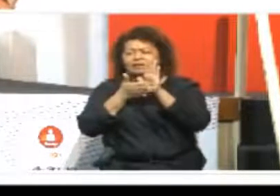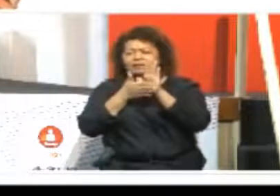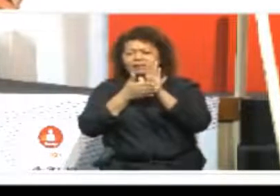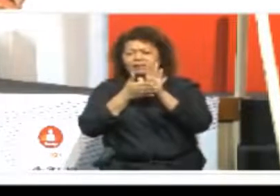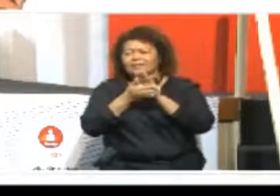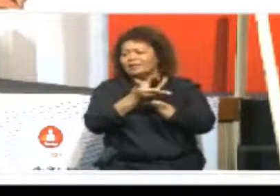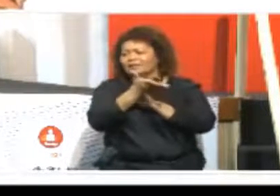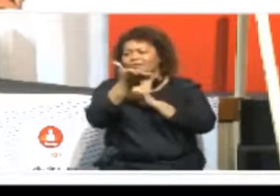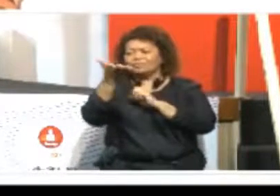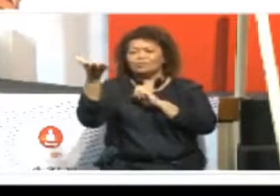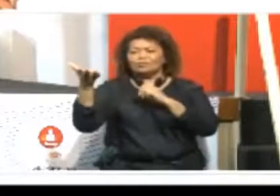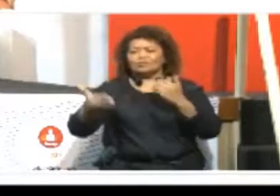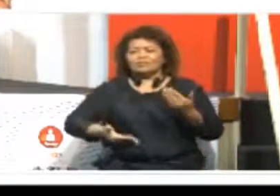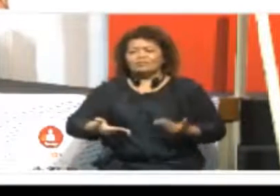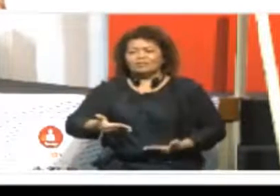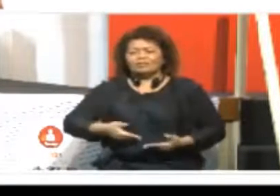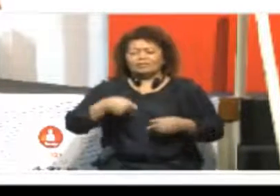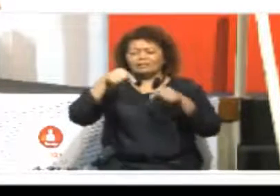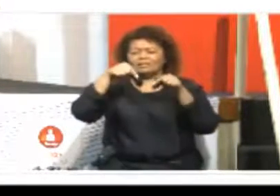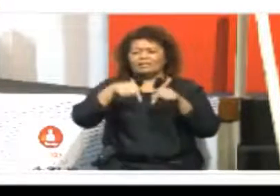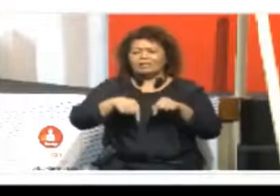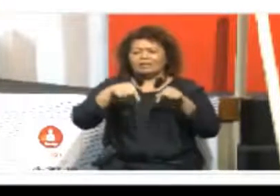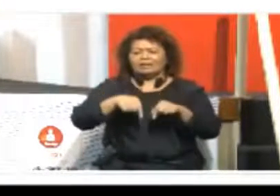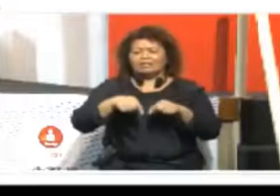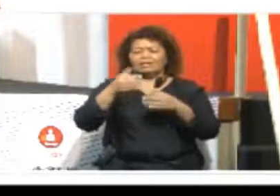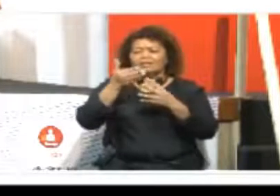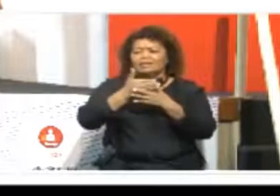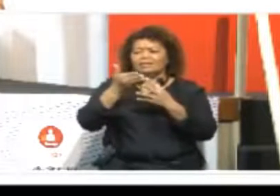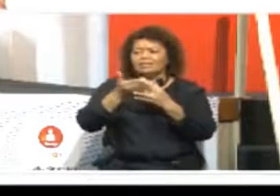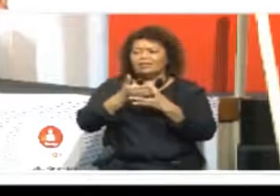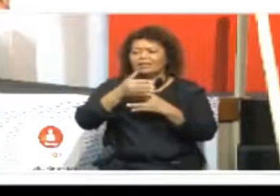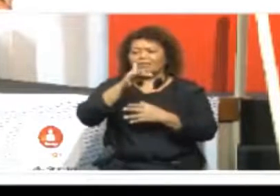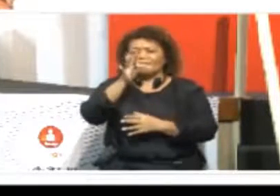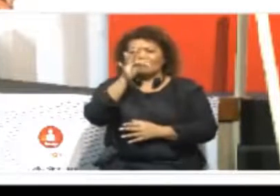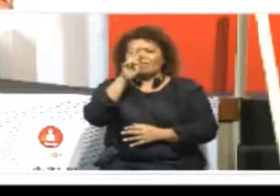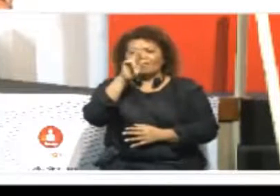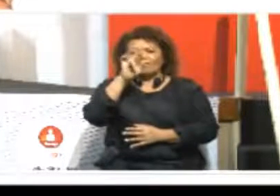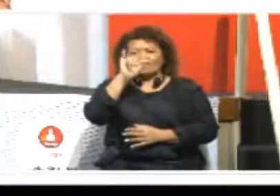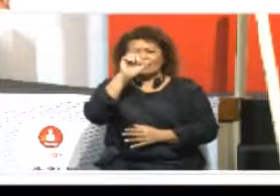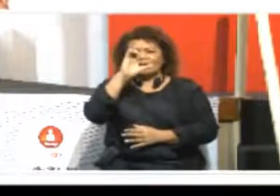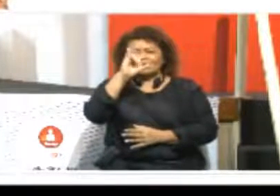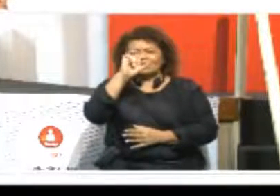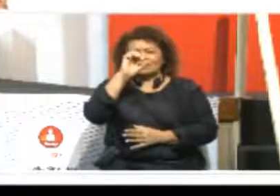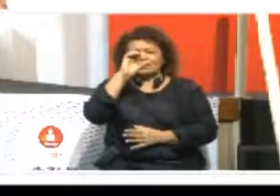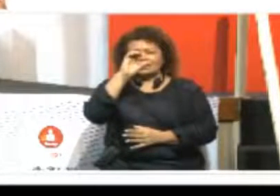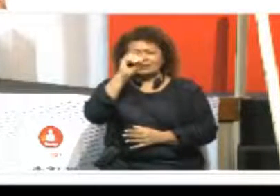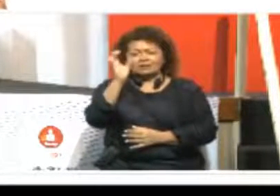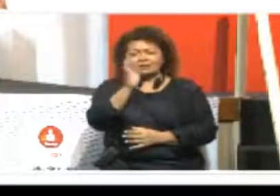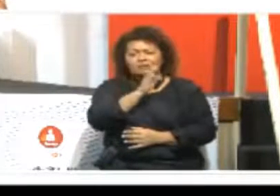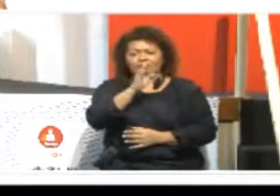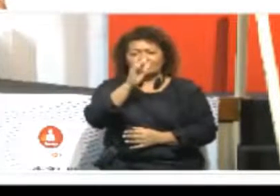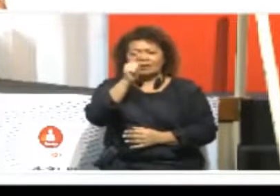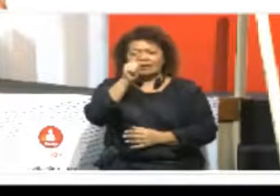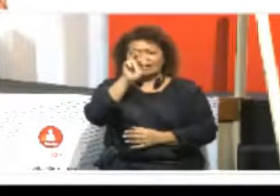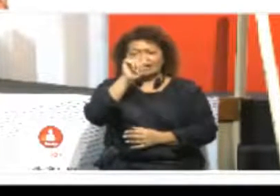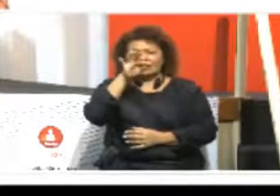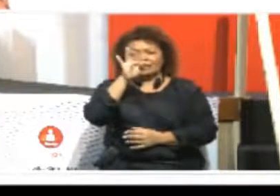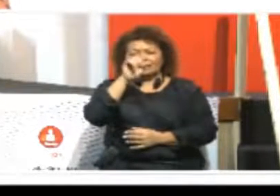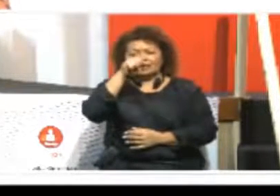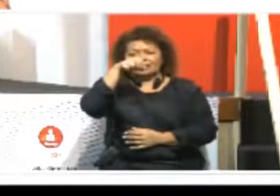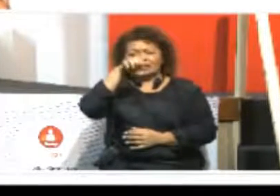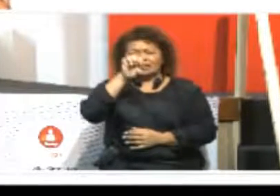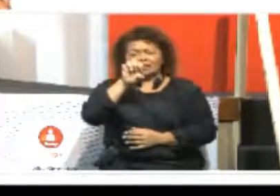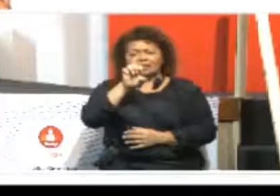casa, e dentre eles seu presidente Francisco Gaetani, parceiro de muitas jornadas, as mais sinceras